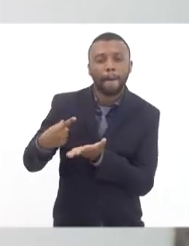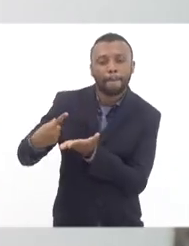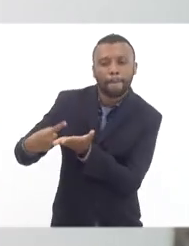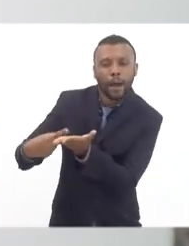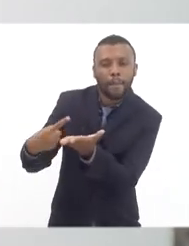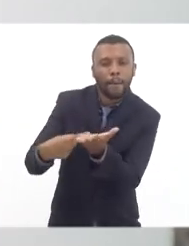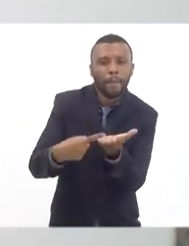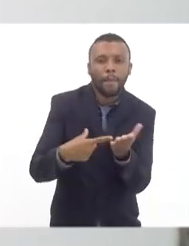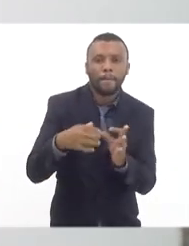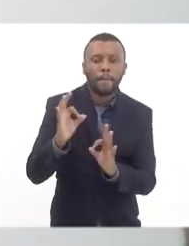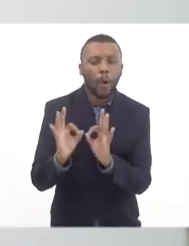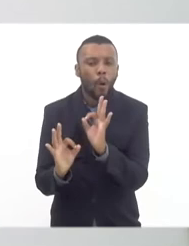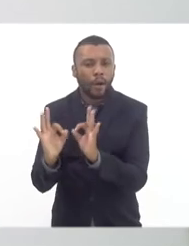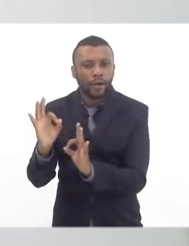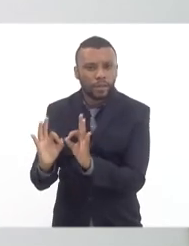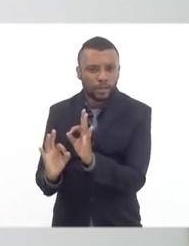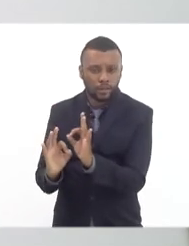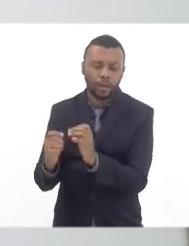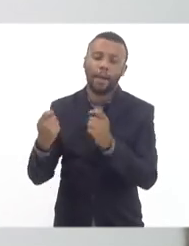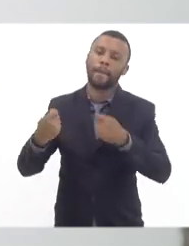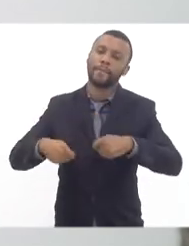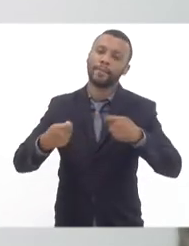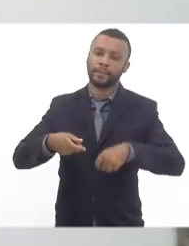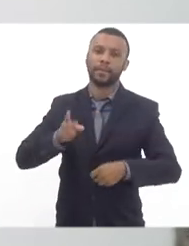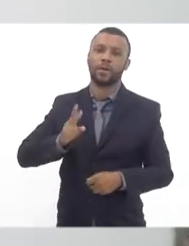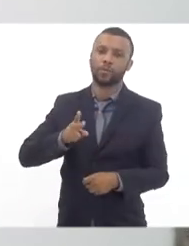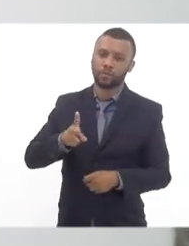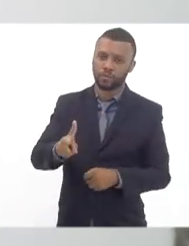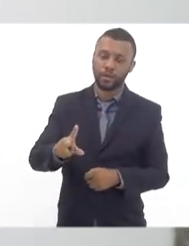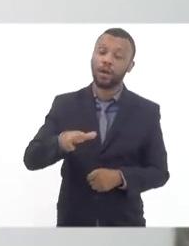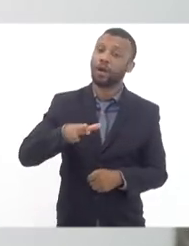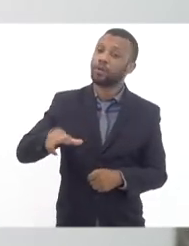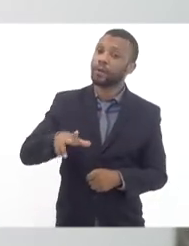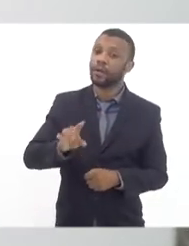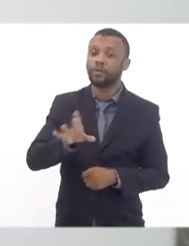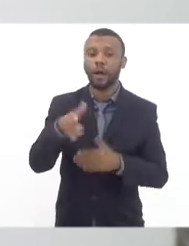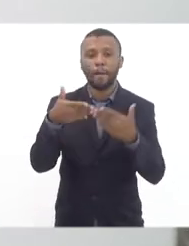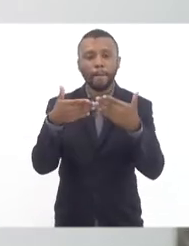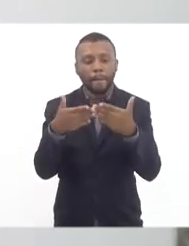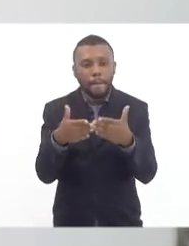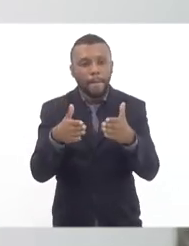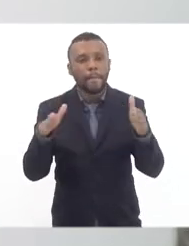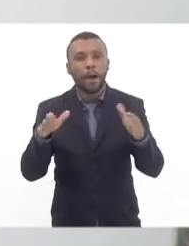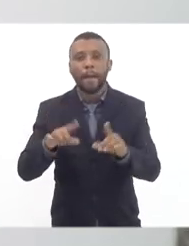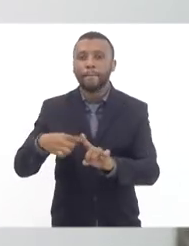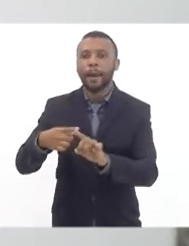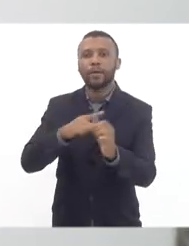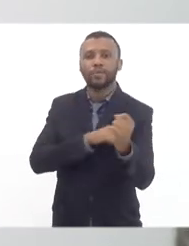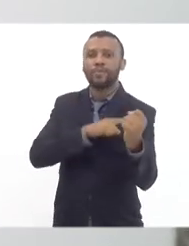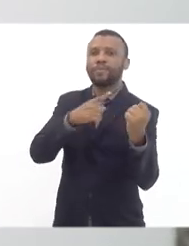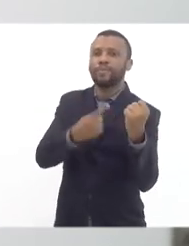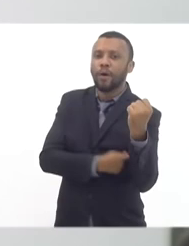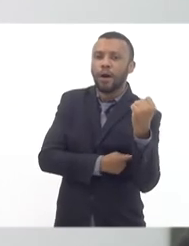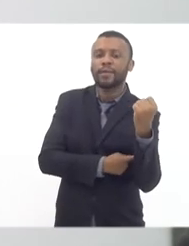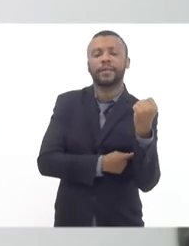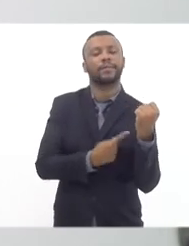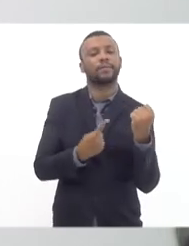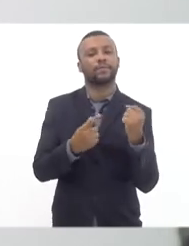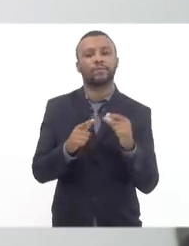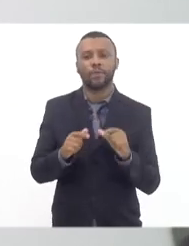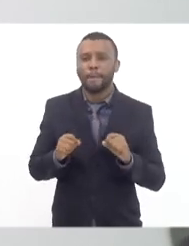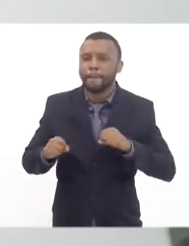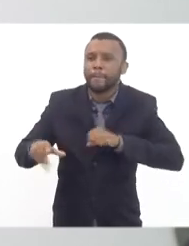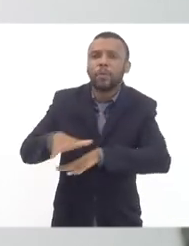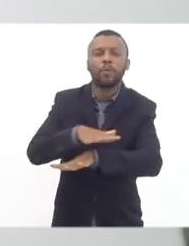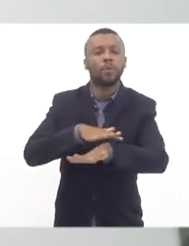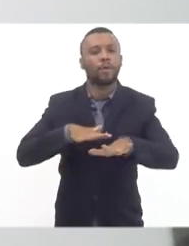organização tem que continuar, não só a ampliação, como o fortalecimento do movimento de